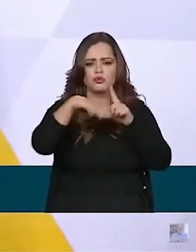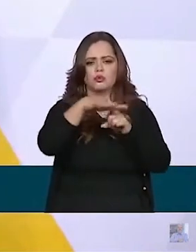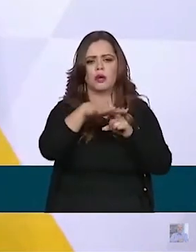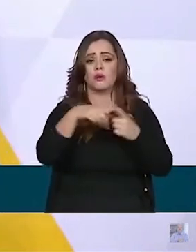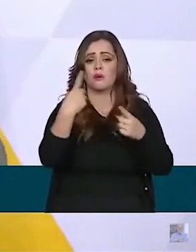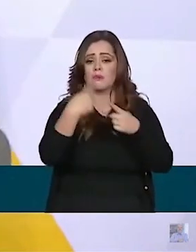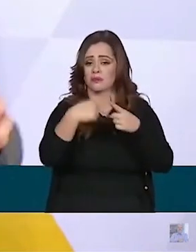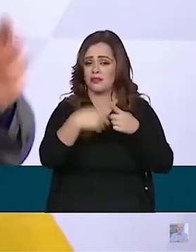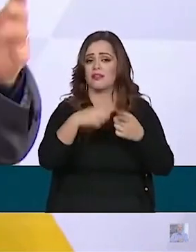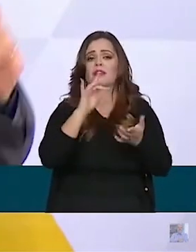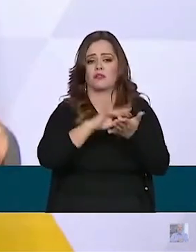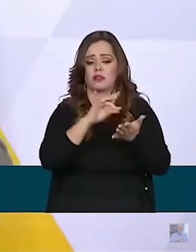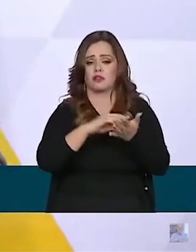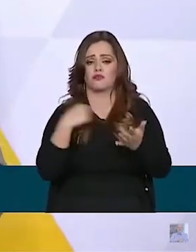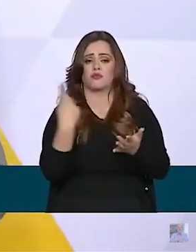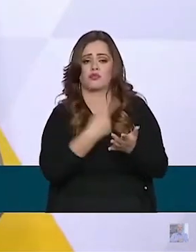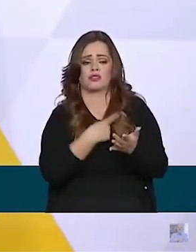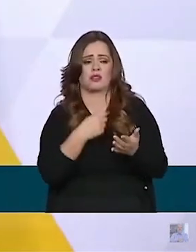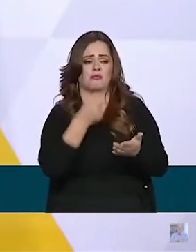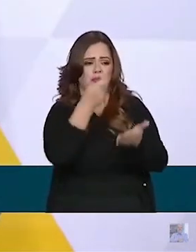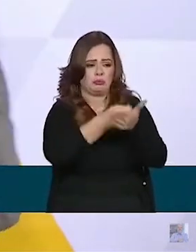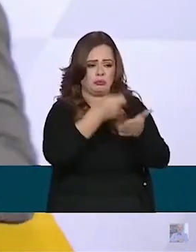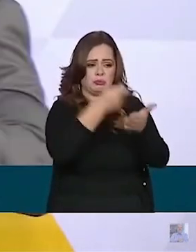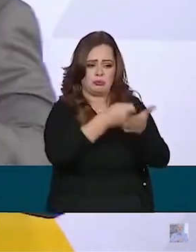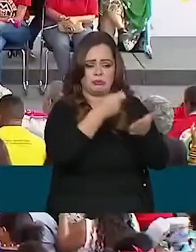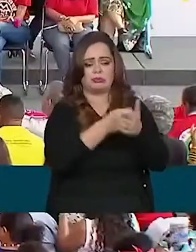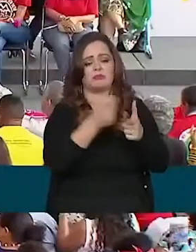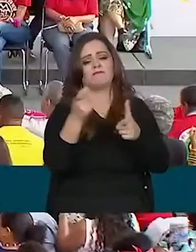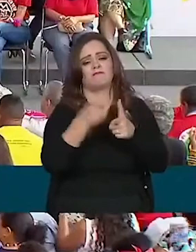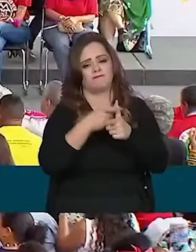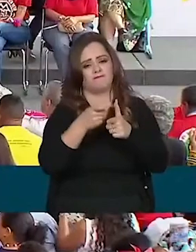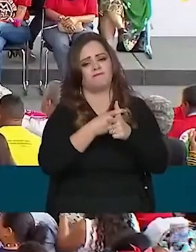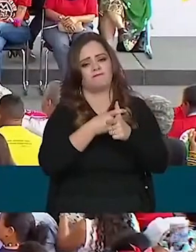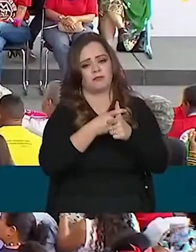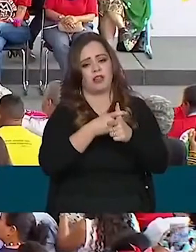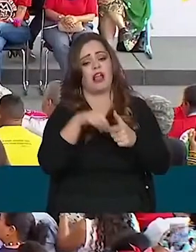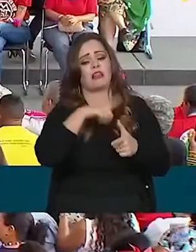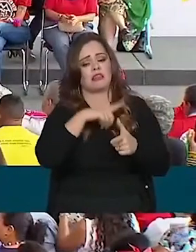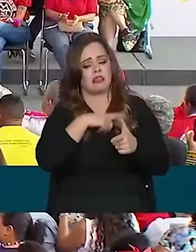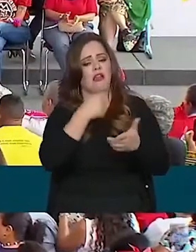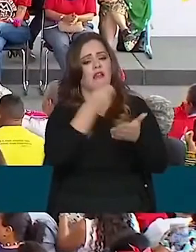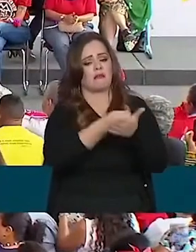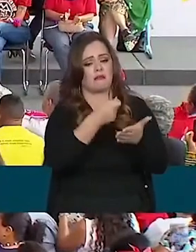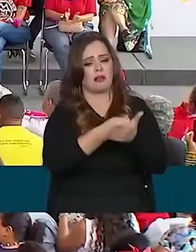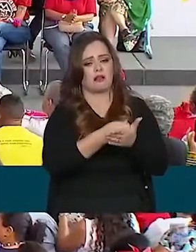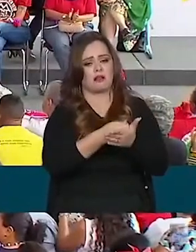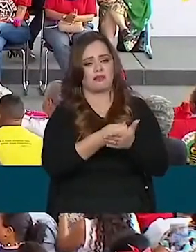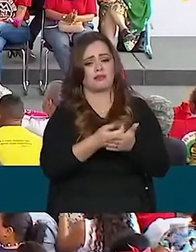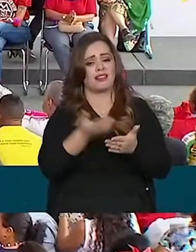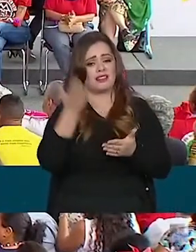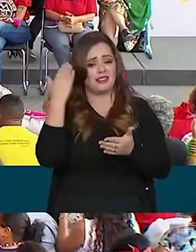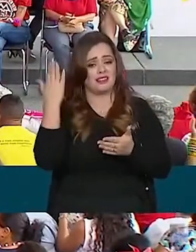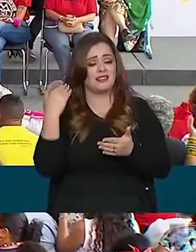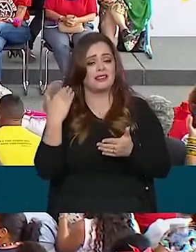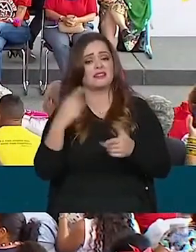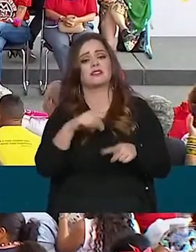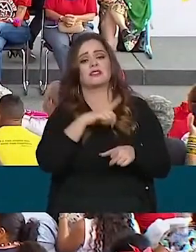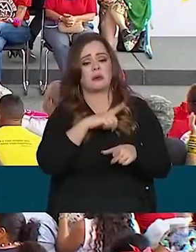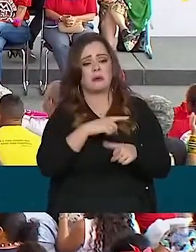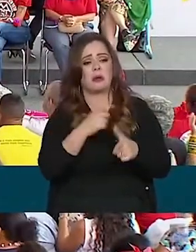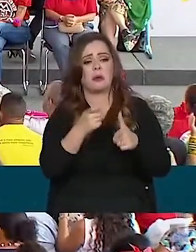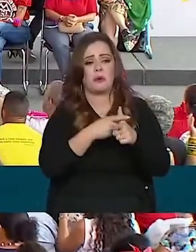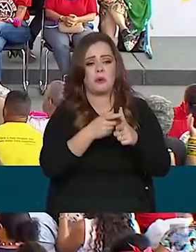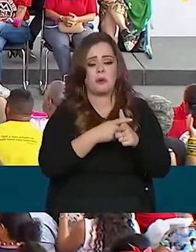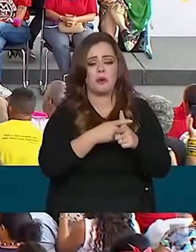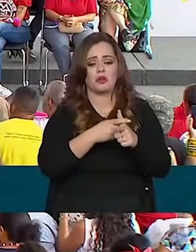é verdade que nós temos muitas dívidas para pagar, mas a dívida que é impagável há 5 séculos é a dívida social